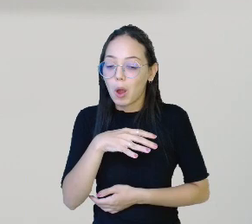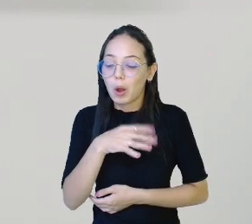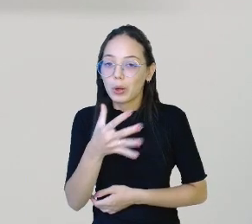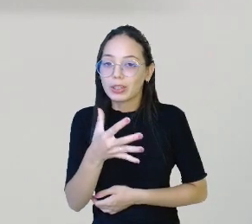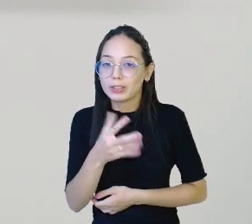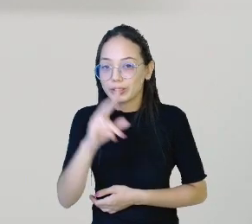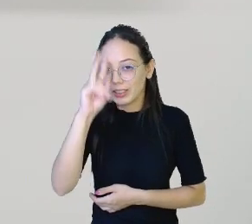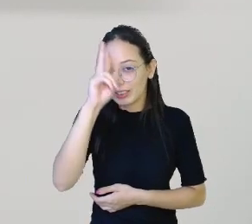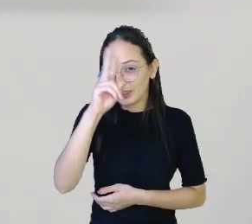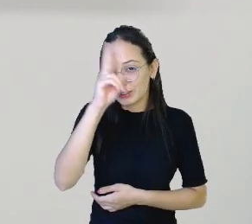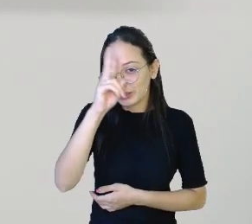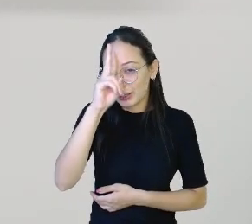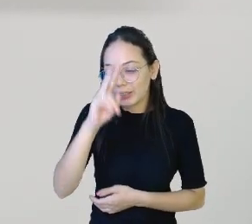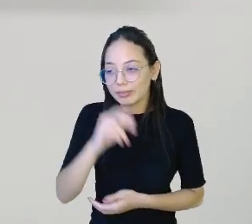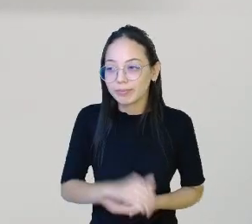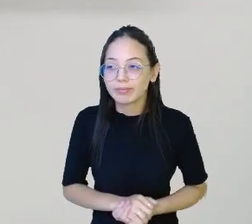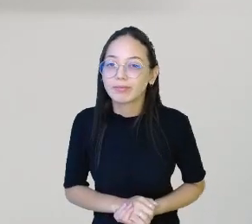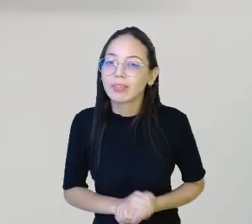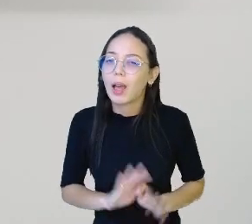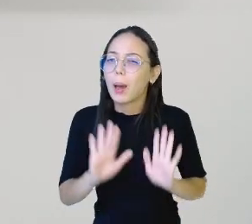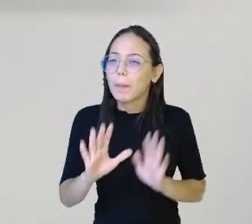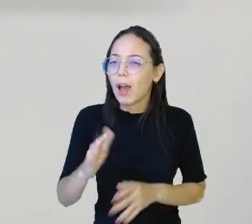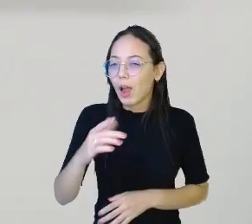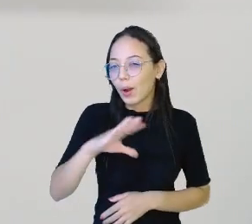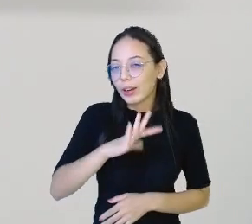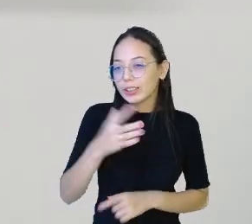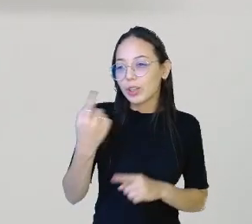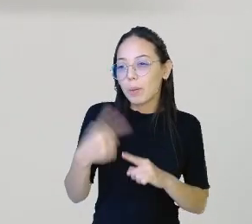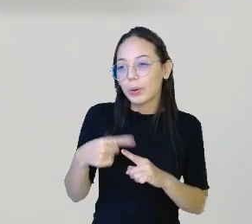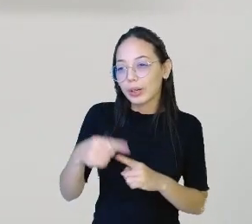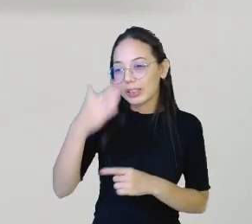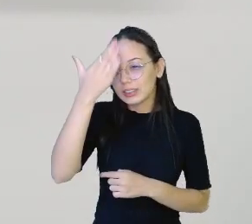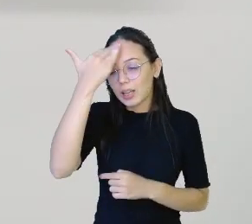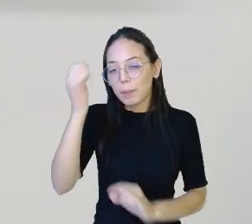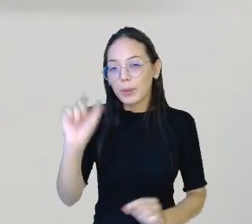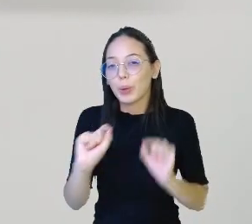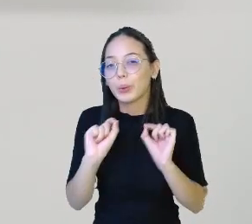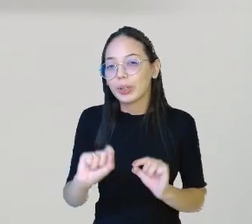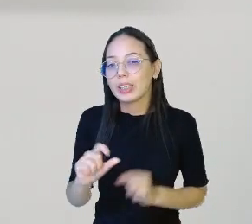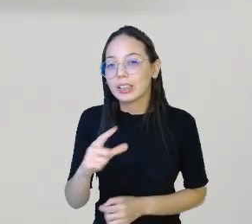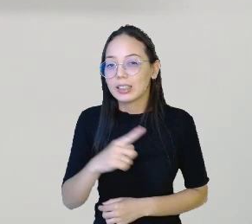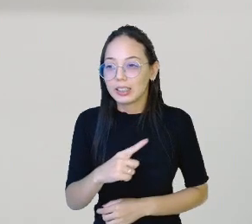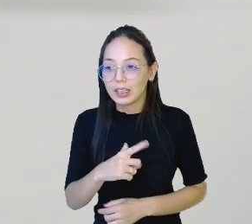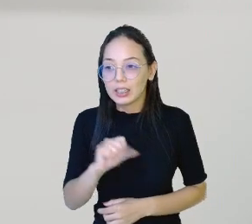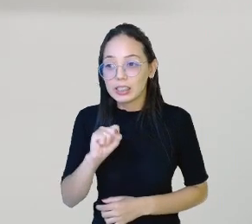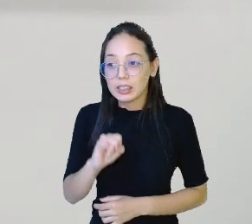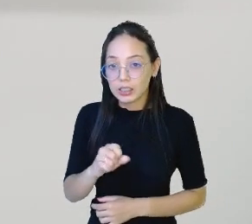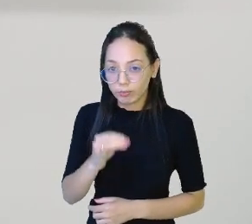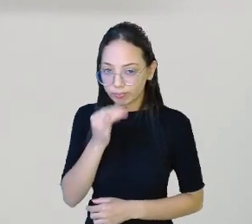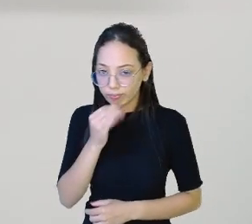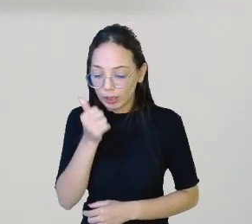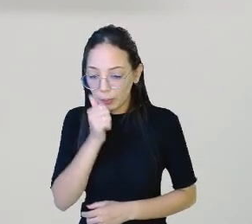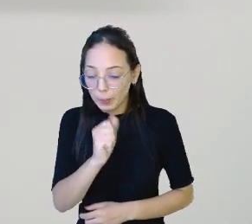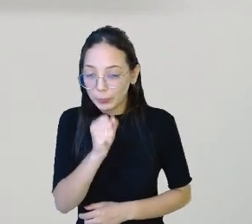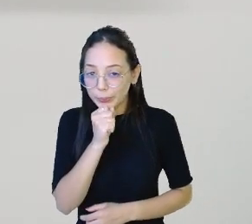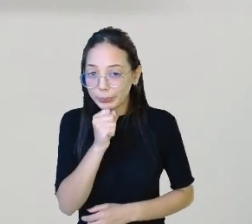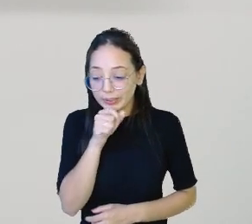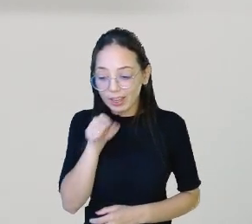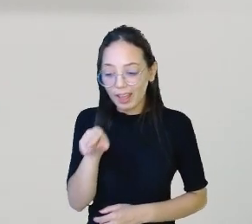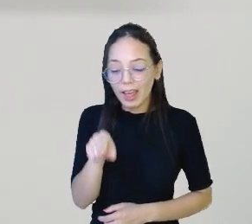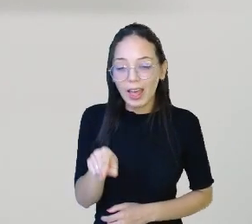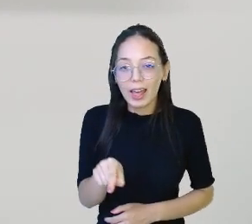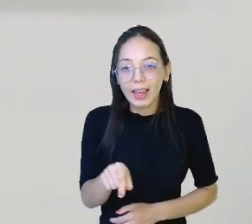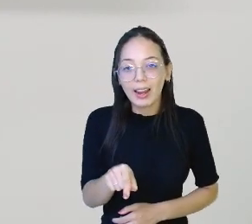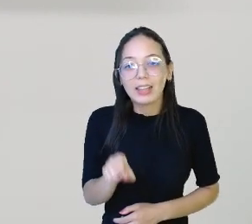da história. Mas ela foi corajosa porque ela sabia do que se tratava. Será que se Dona Julinha, que era a vovó de